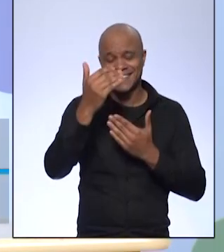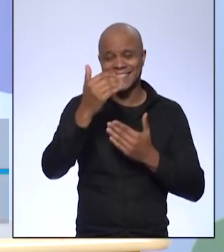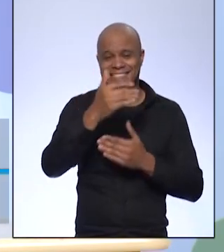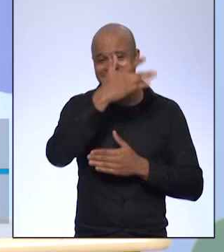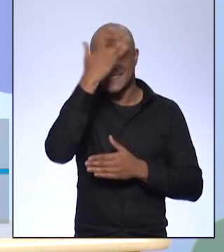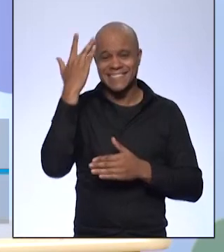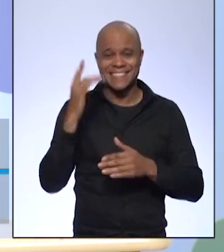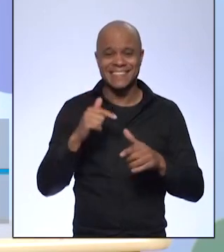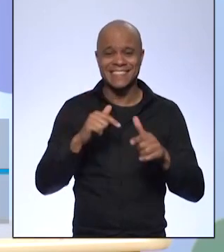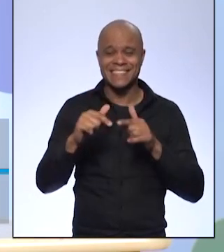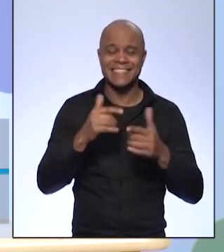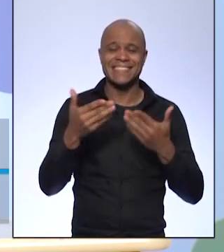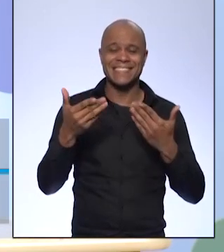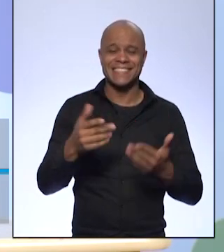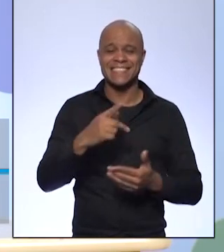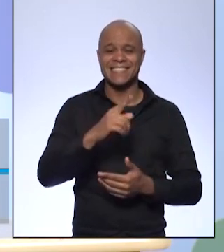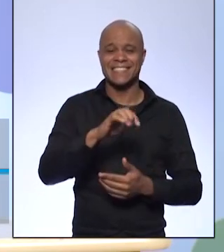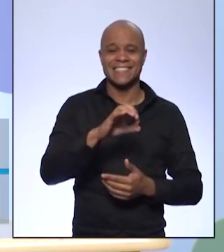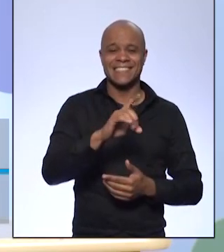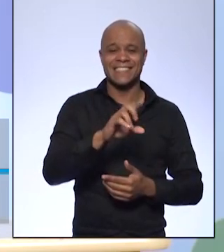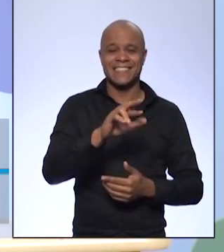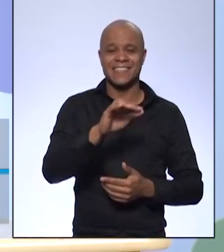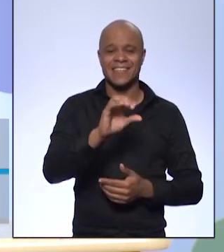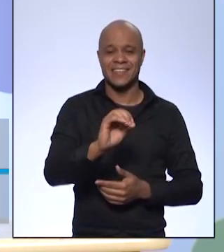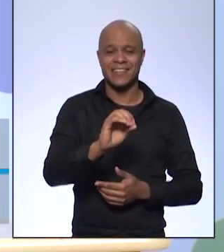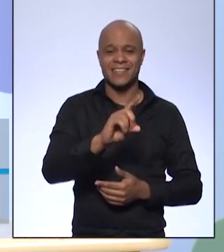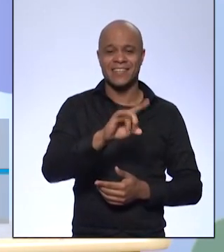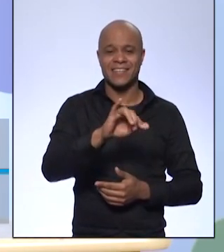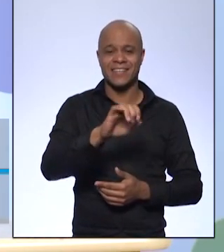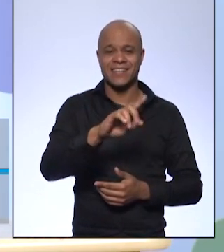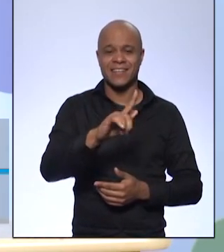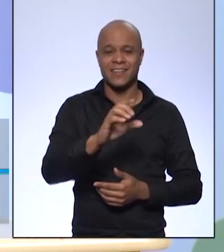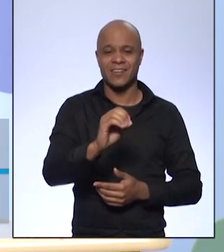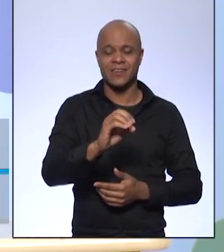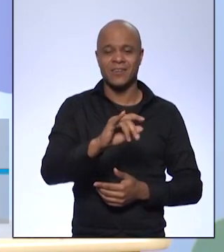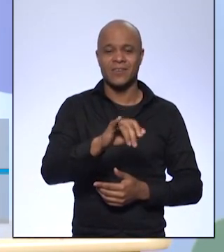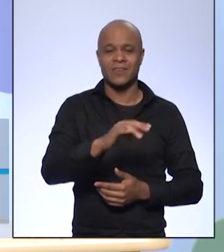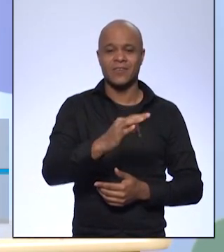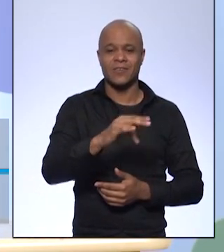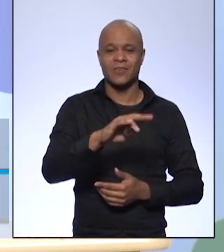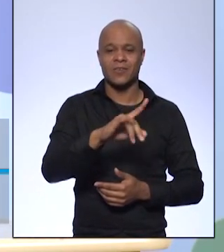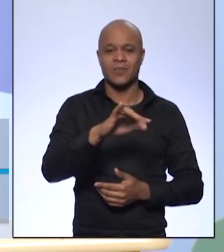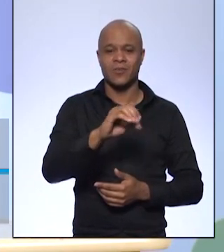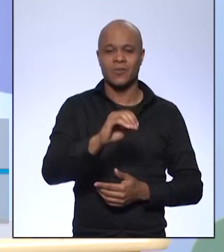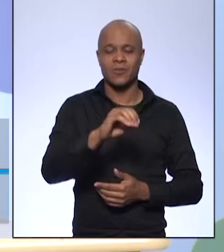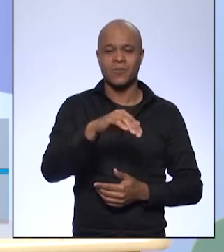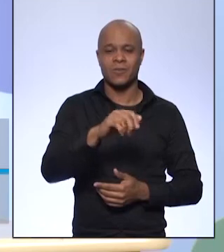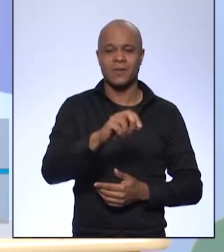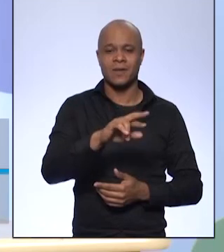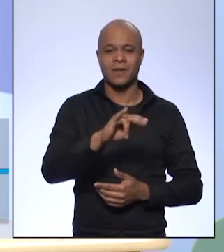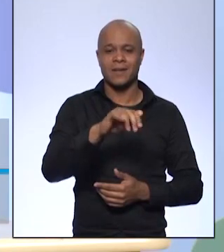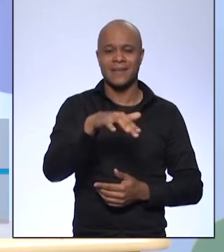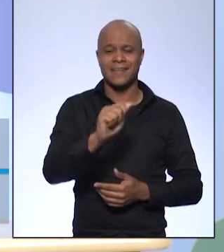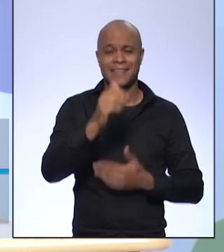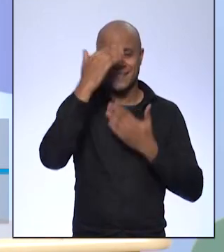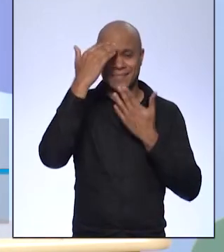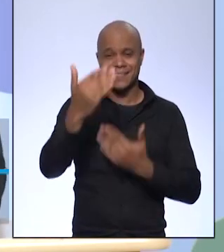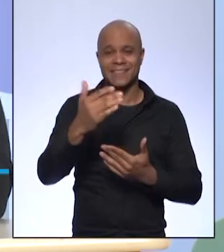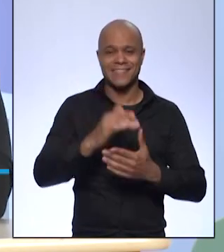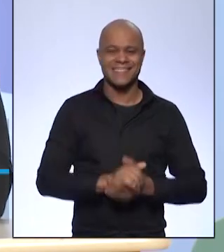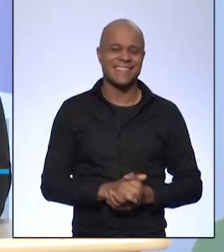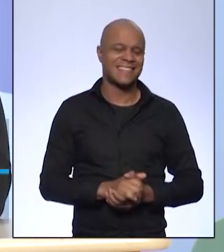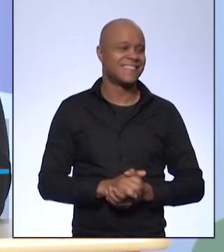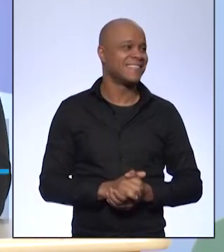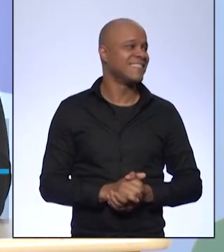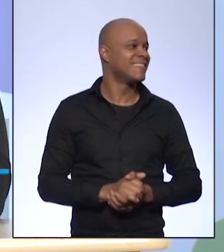Claro. Olha, o Pedro, o Flauzino, o Diego, o Túlio, o Mainari e a Marina, que nos ajudam muito. Obrigada, pessoal.